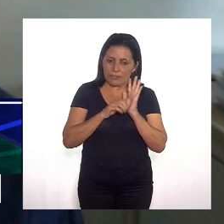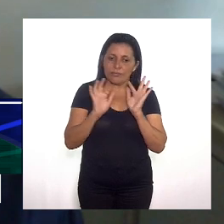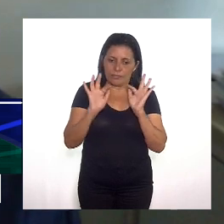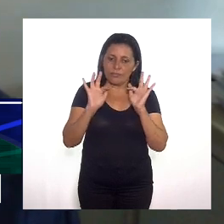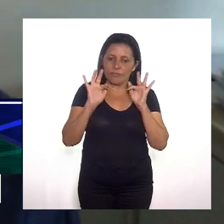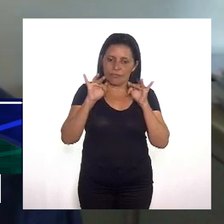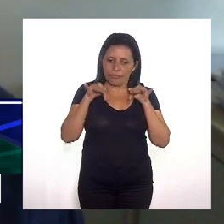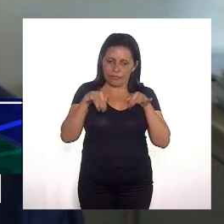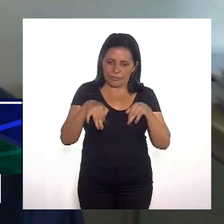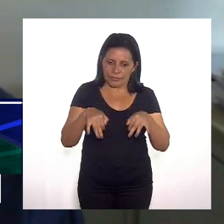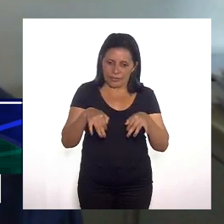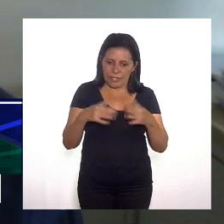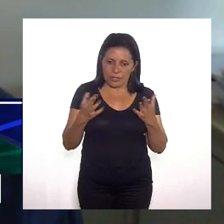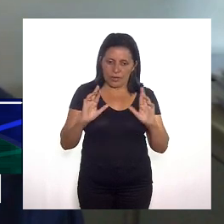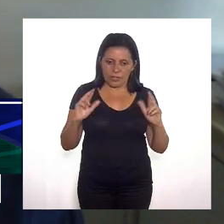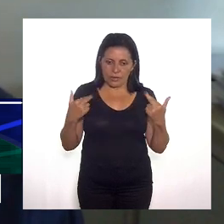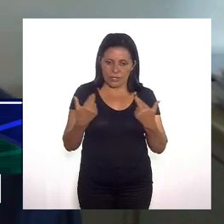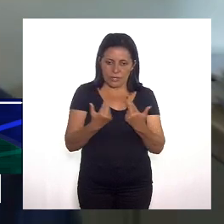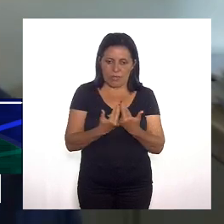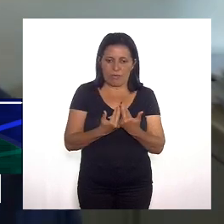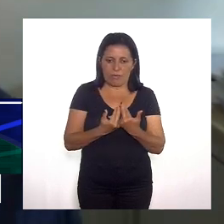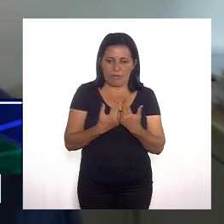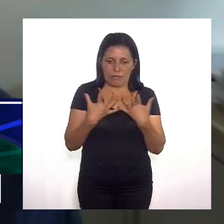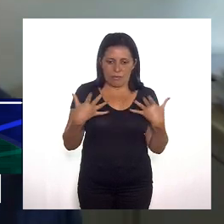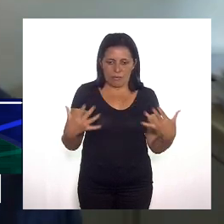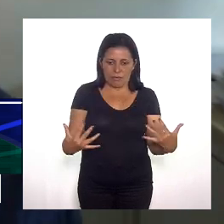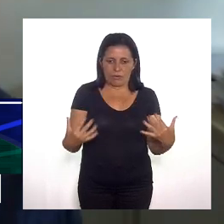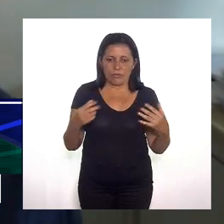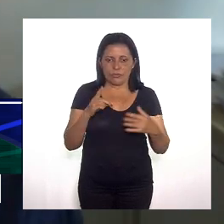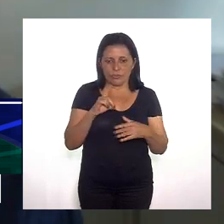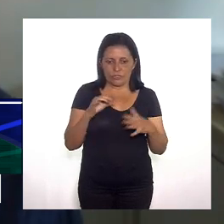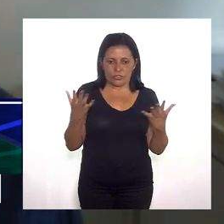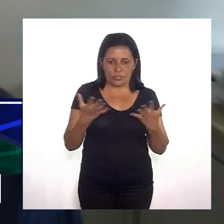encerrada a nossa sessão do dia de